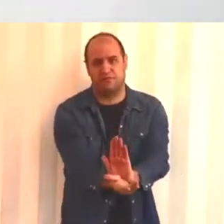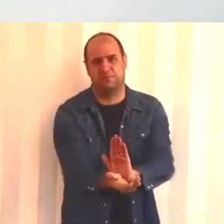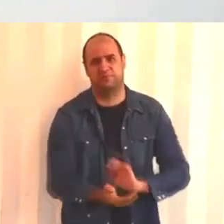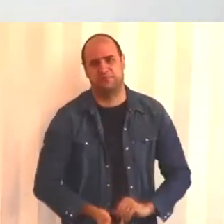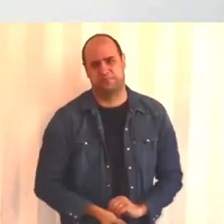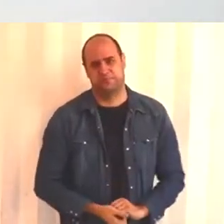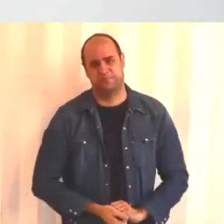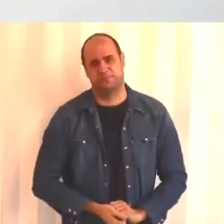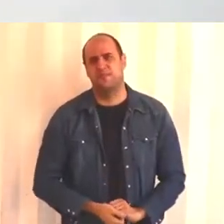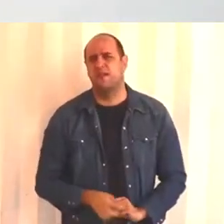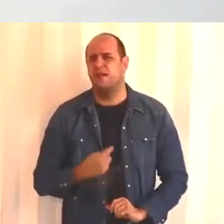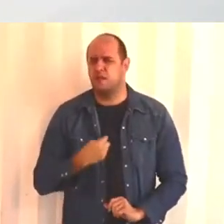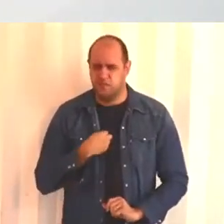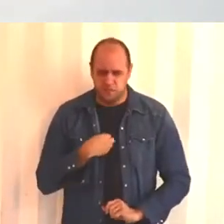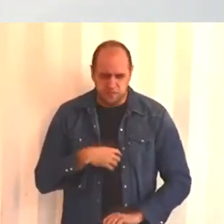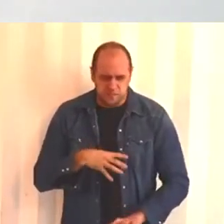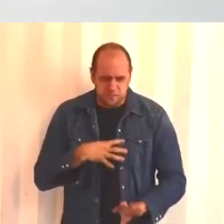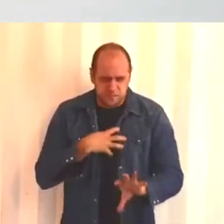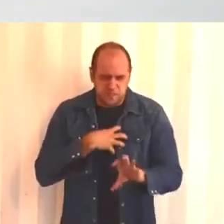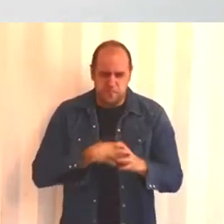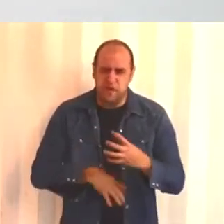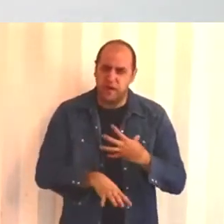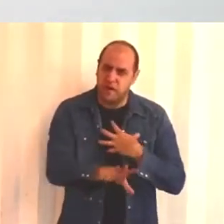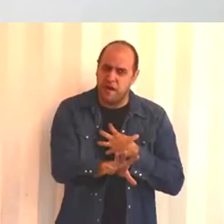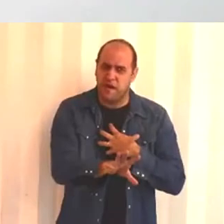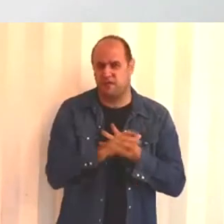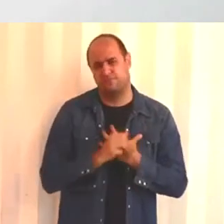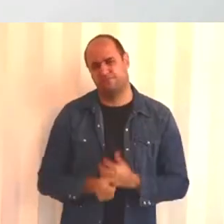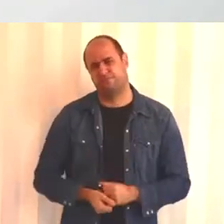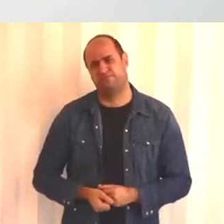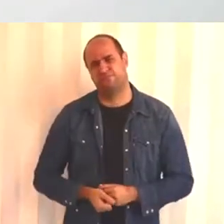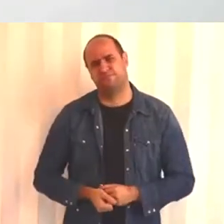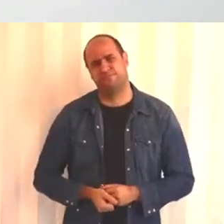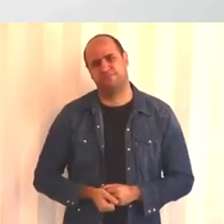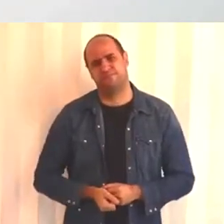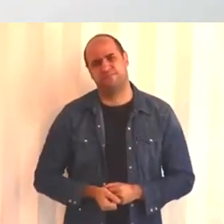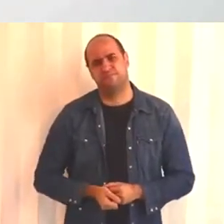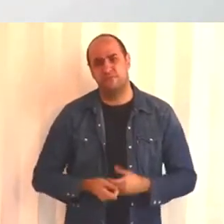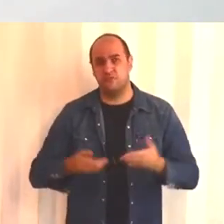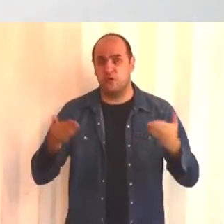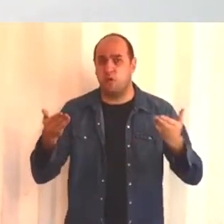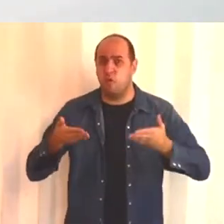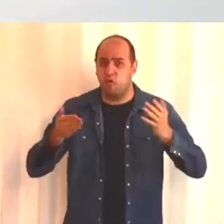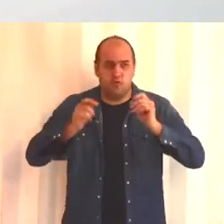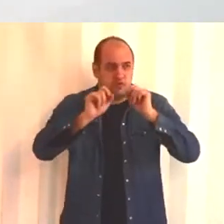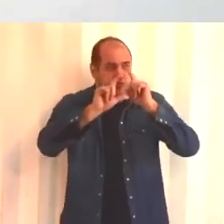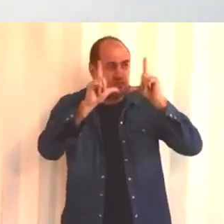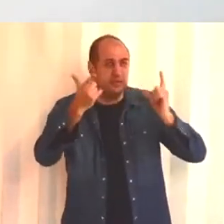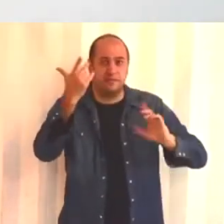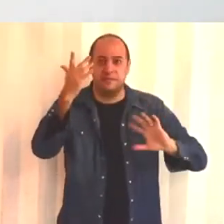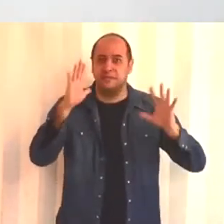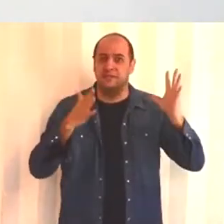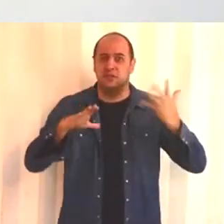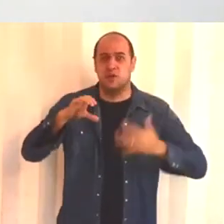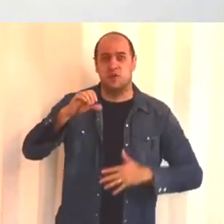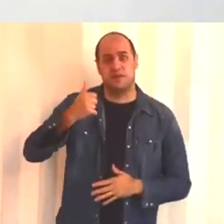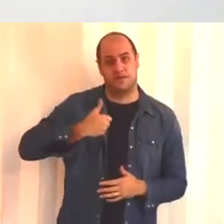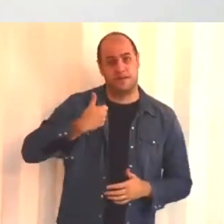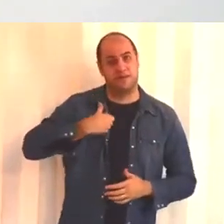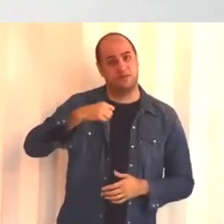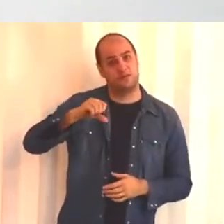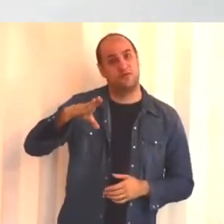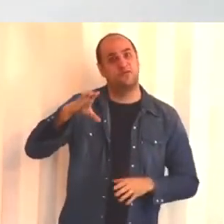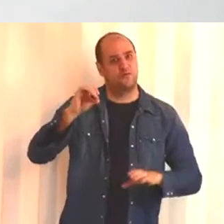Deus também quando eu sou sensível à dor do meu irmão, da minha irmã. Nós estamos nessa manhã aqui celebrando 90 anos do coro